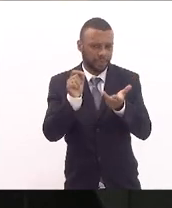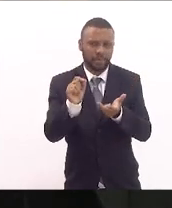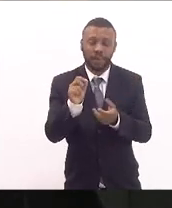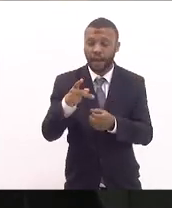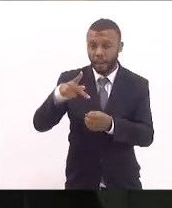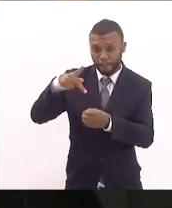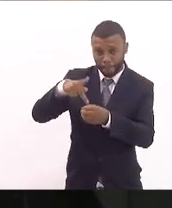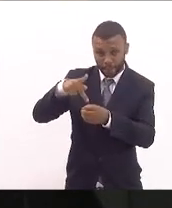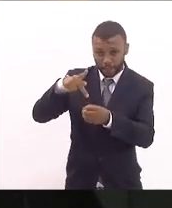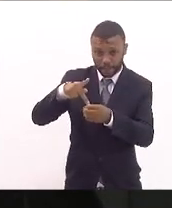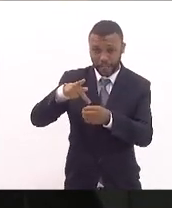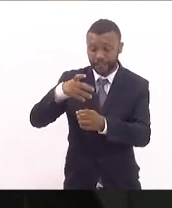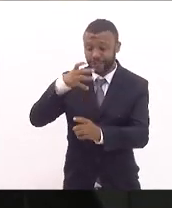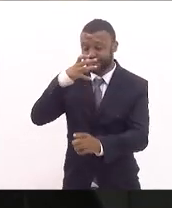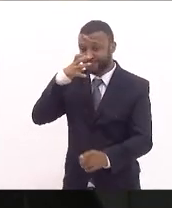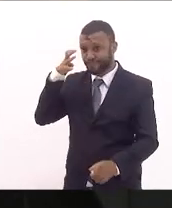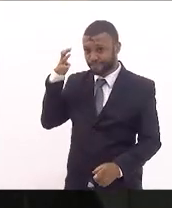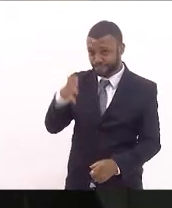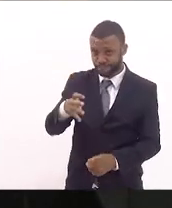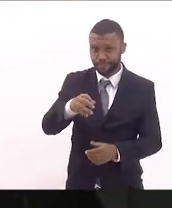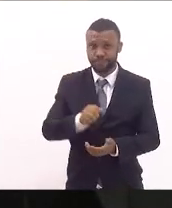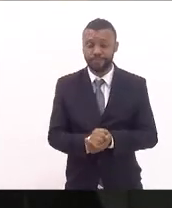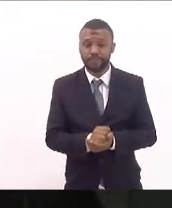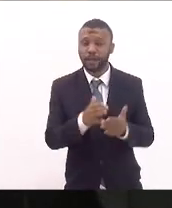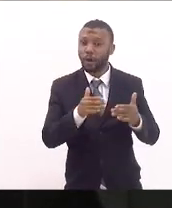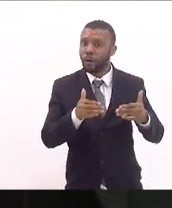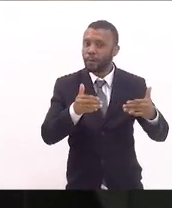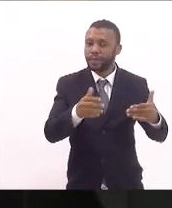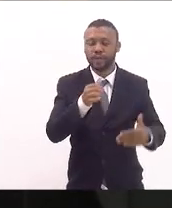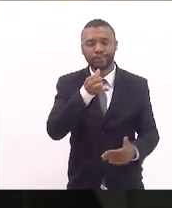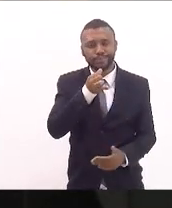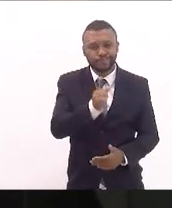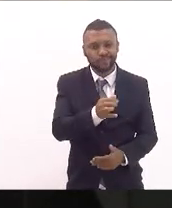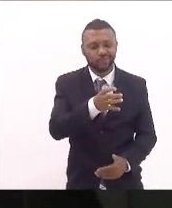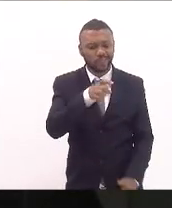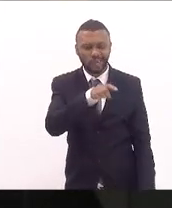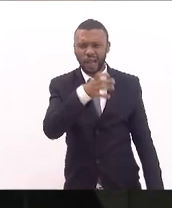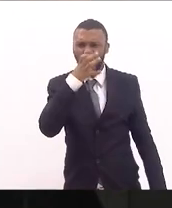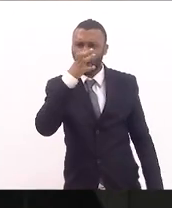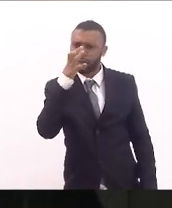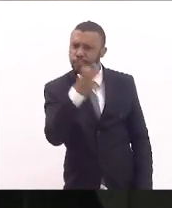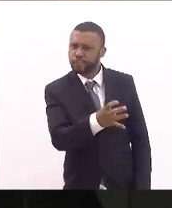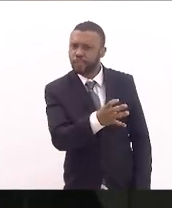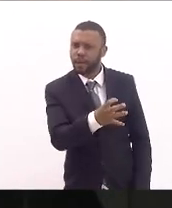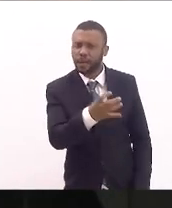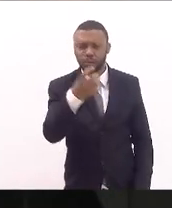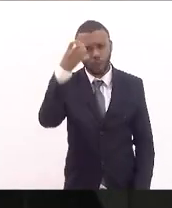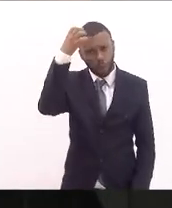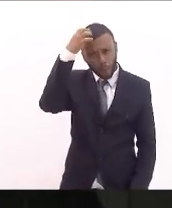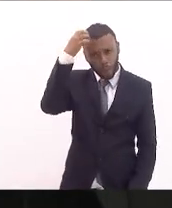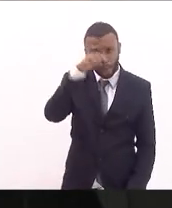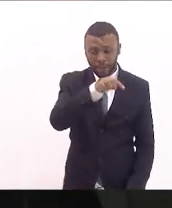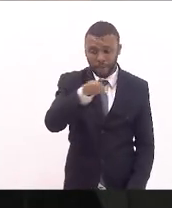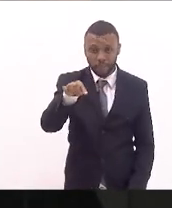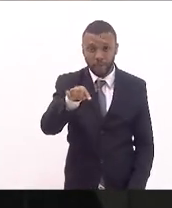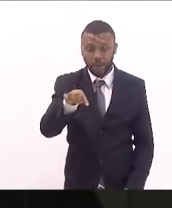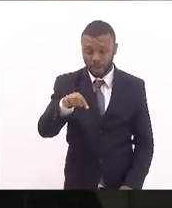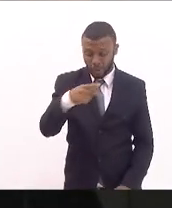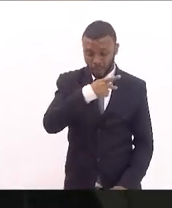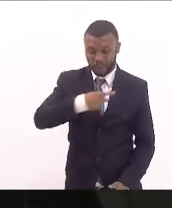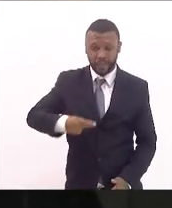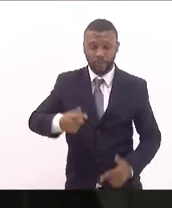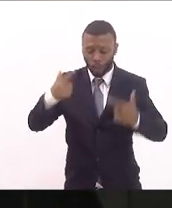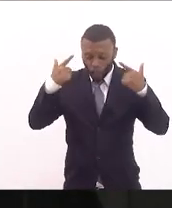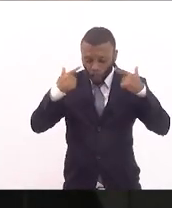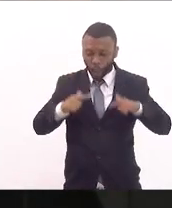Petrobras já culpada o ministro de Minas e energia é culpado e ele não ele não tem nada a ver com